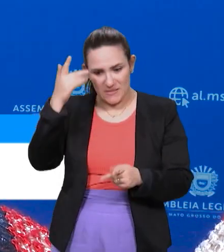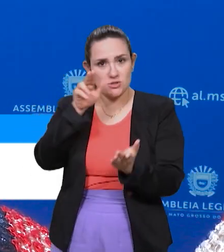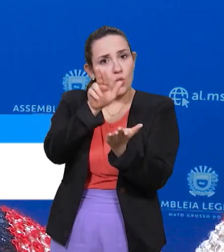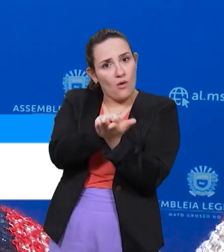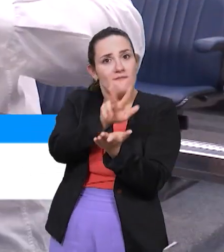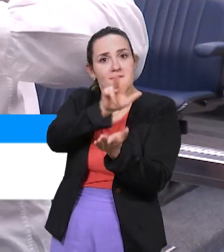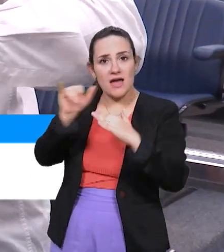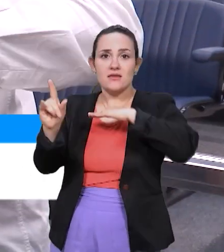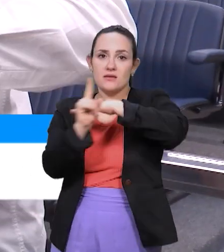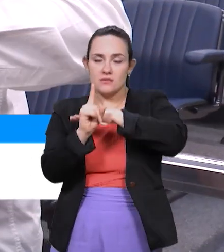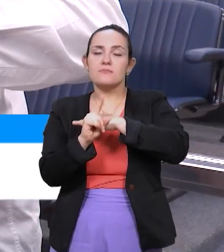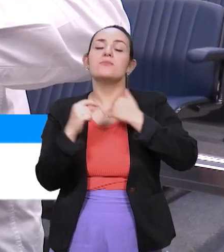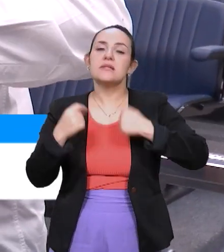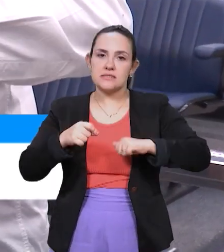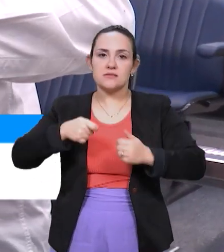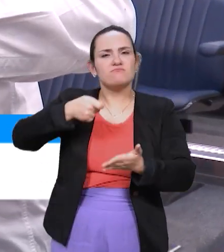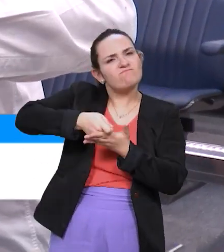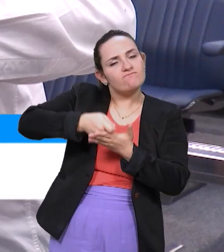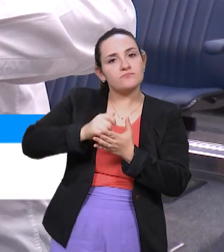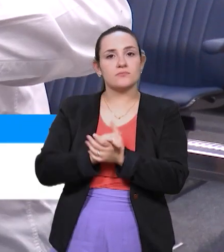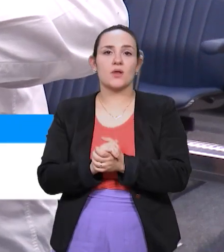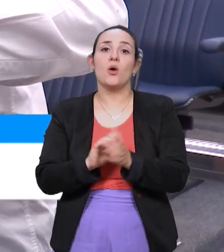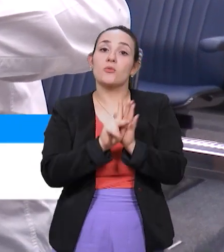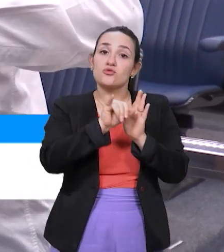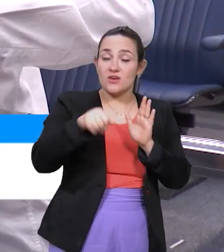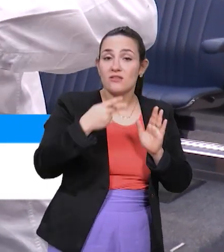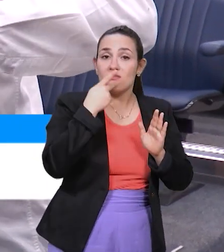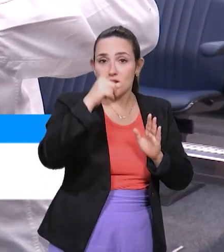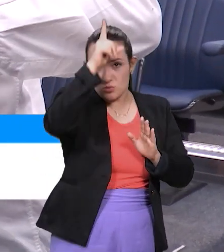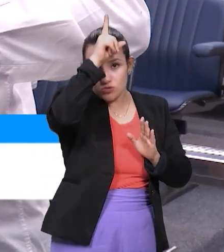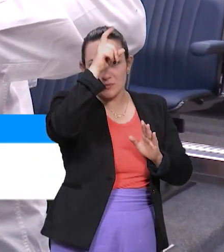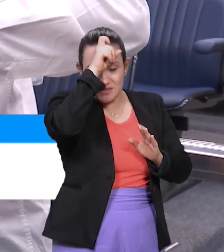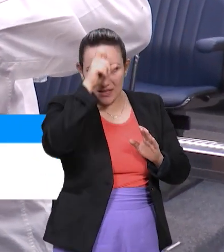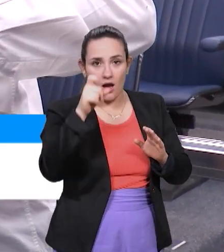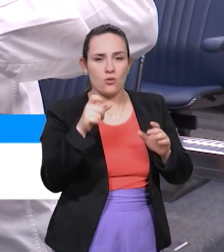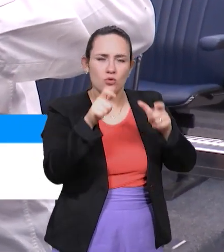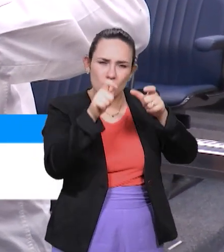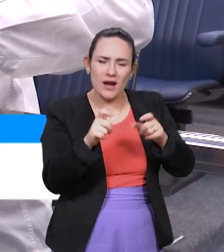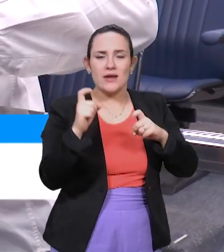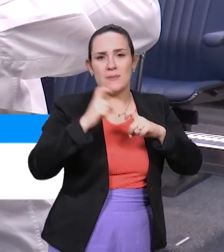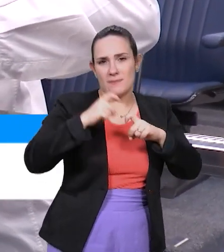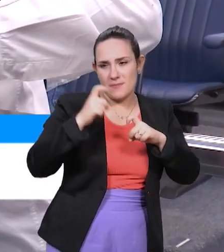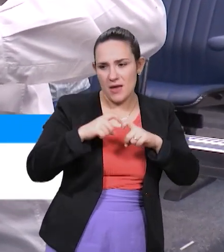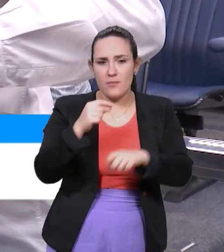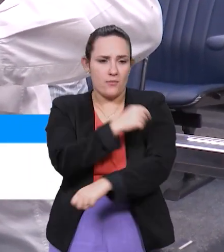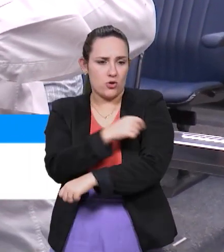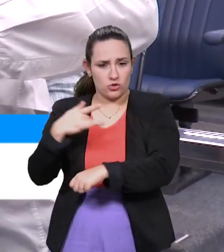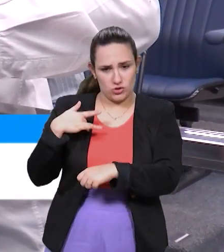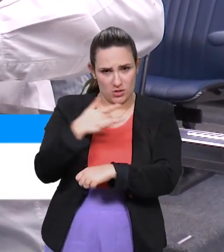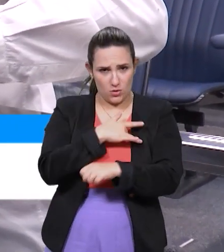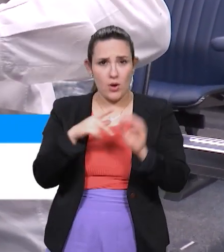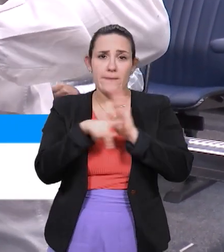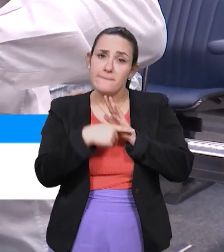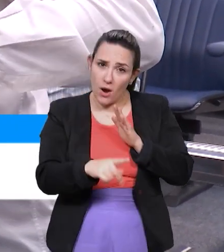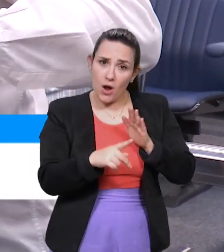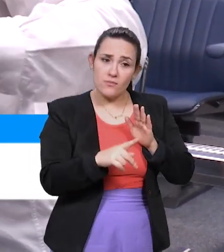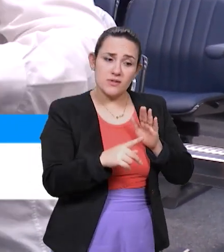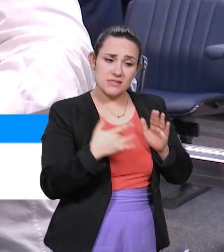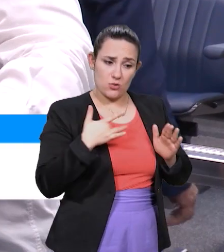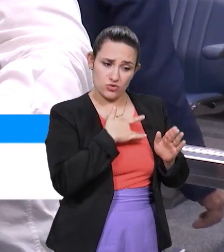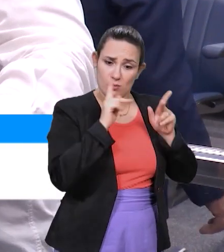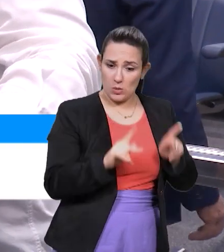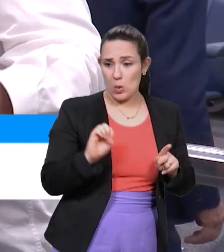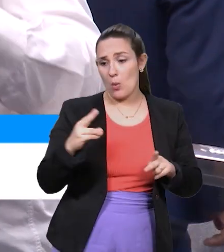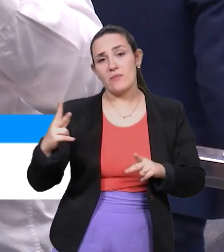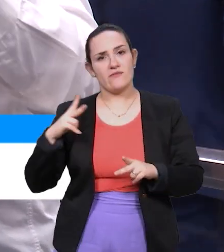própria paciente. O projeto de lei orienta ainda que hospitais, clínicas, postos de saúde que integram a rede pública e